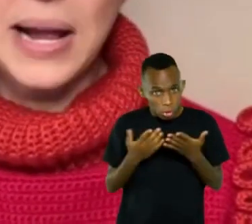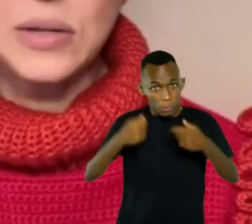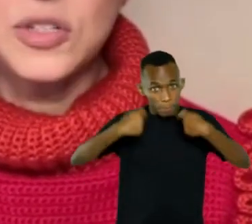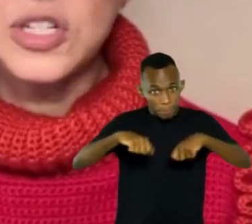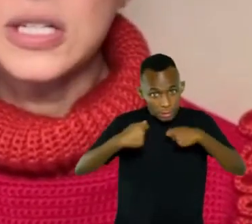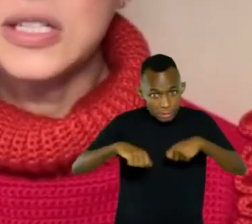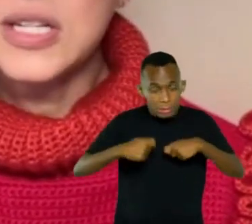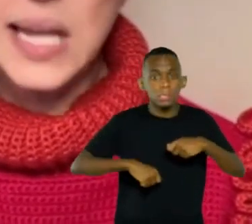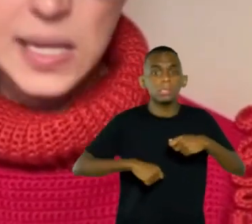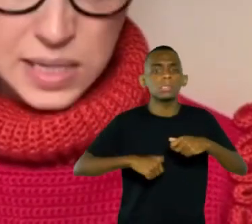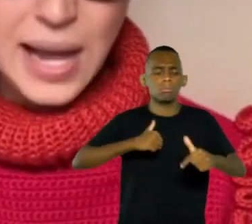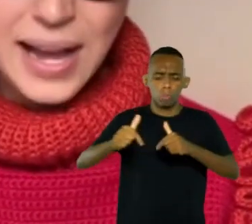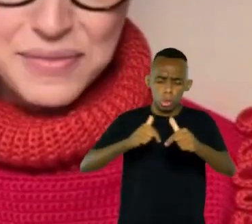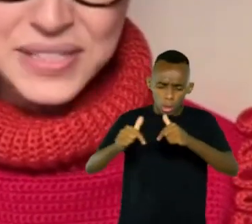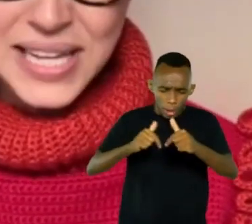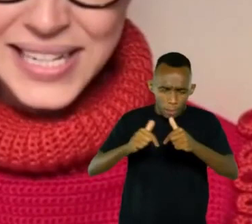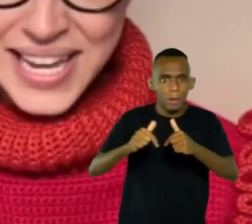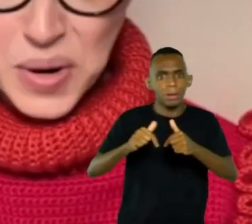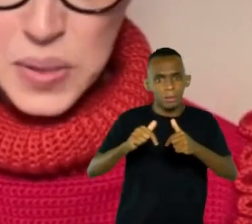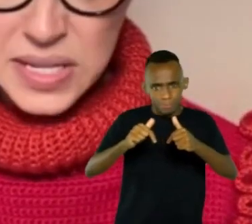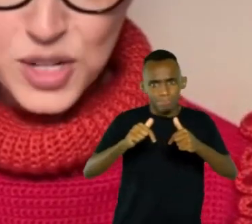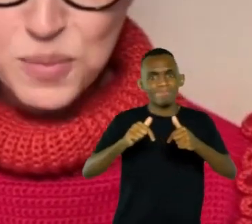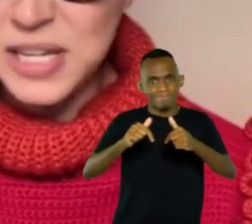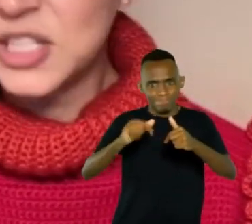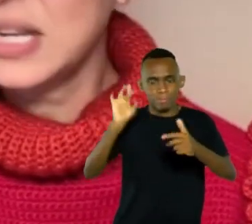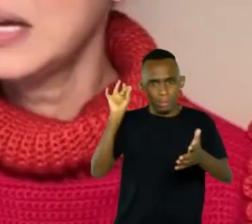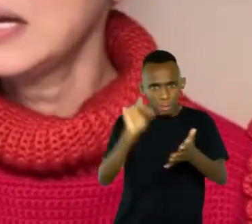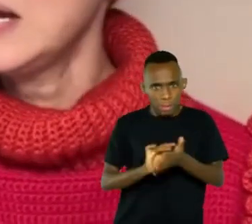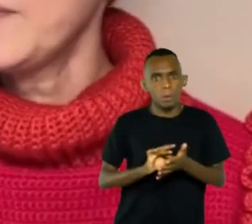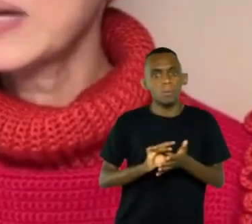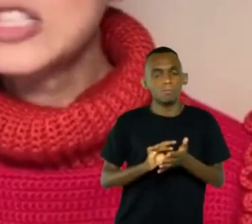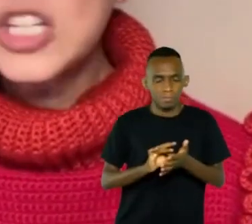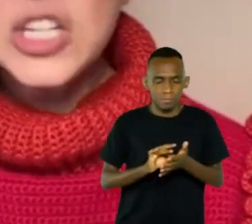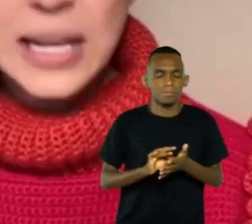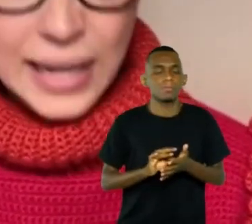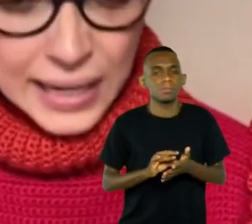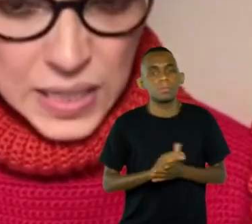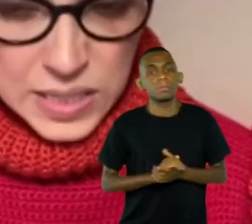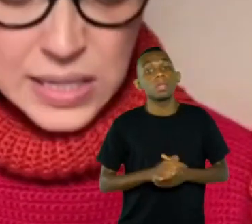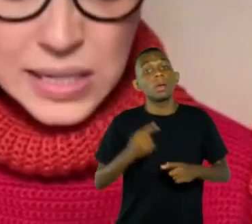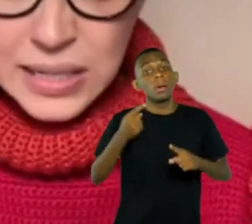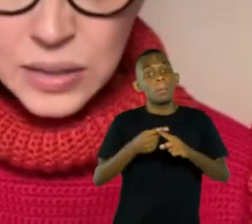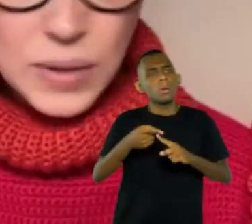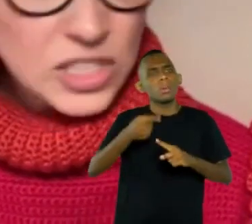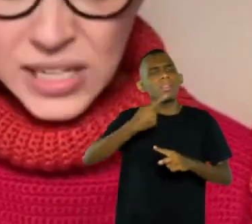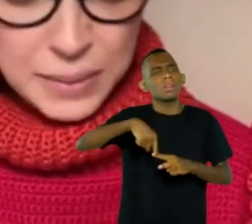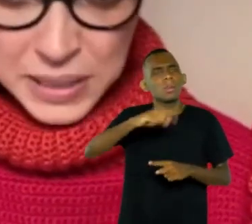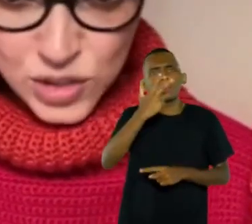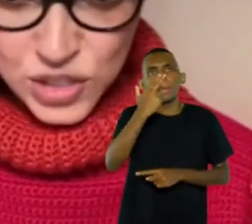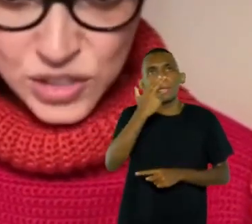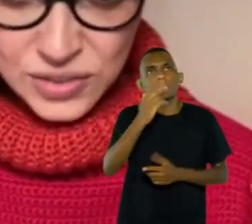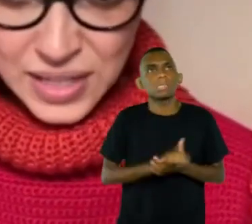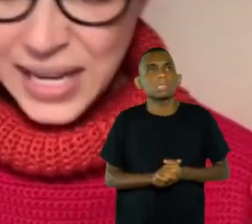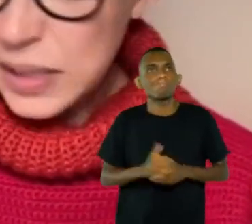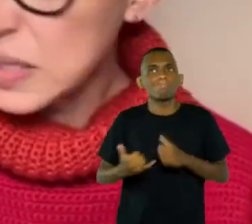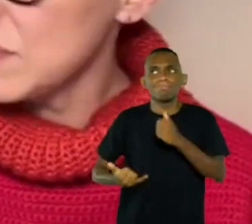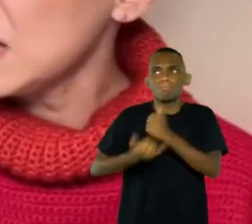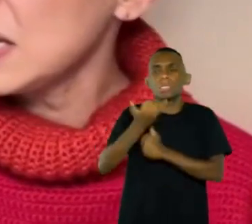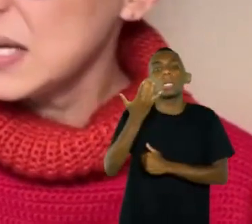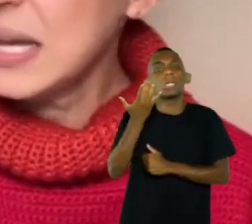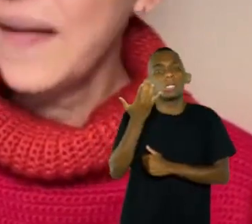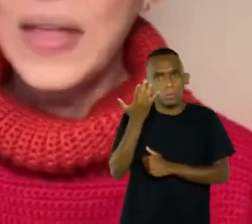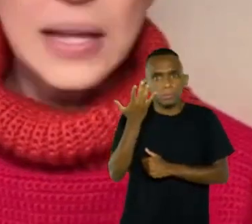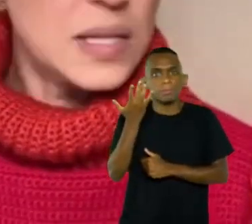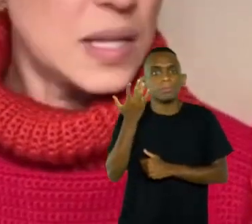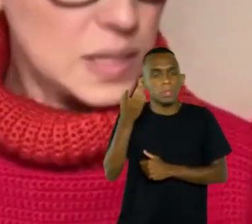esse trabalho de descascar a vida alheia constantemente, né? Porque a gente cai nesse engano diariamente, né? Você